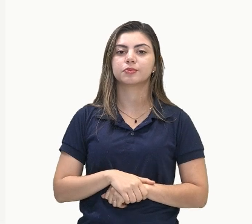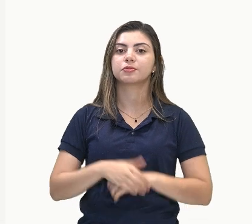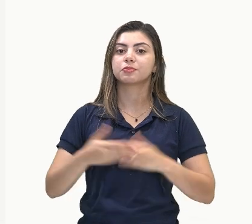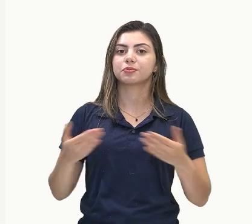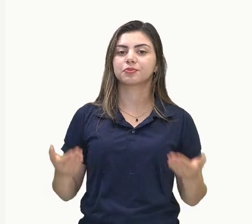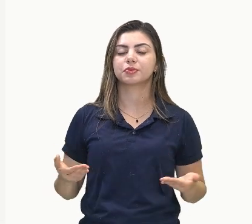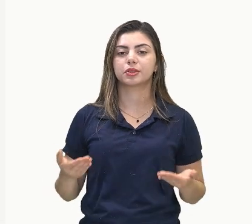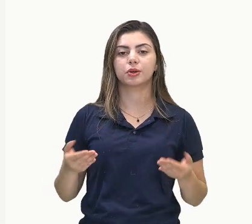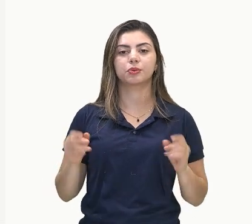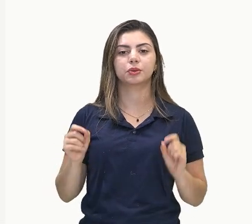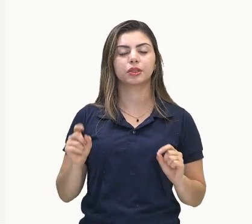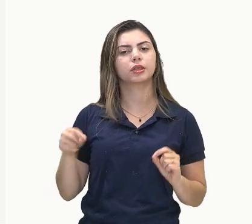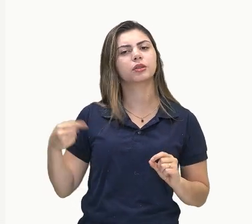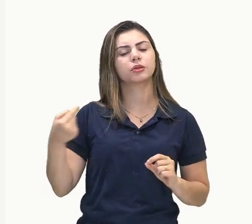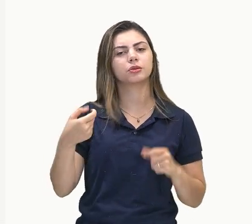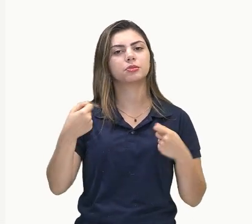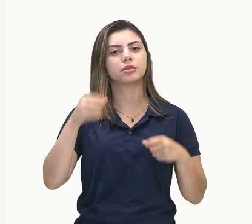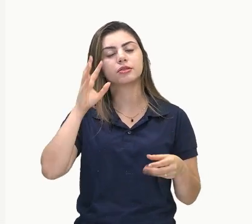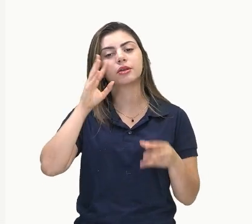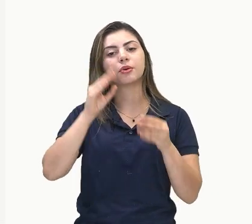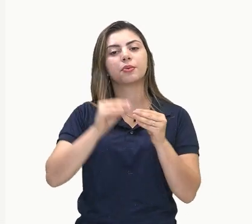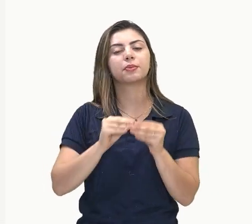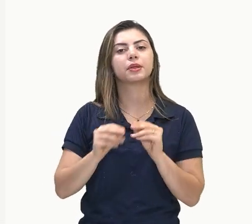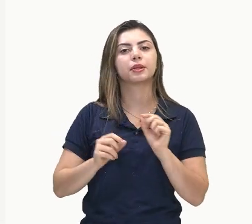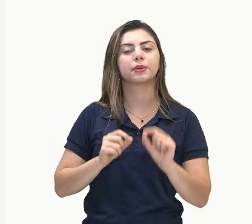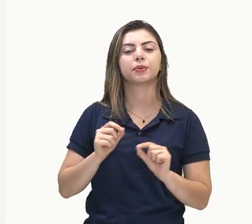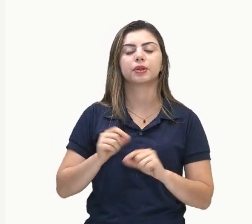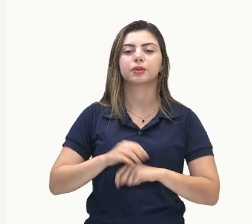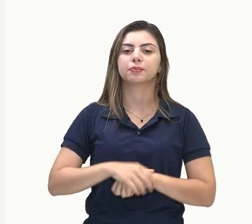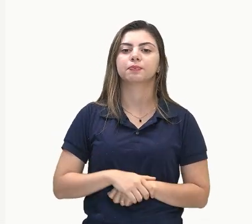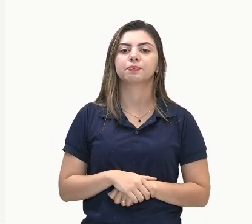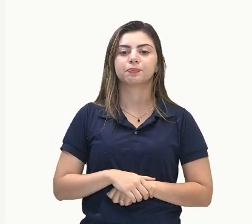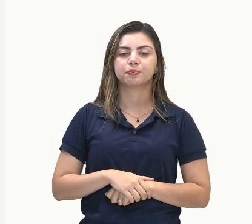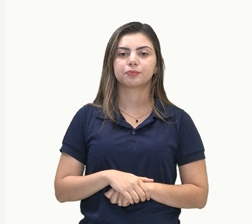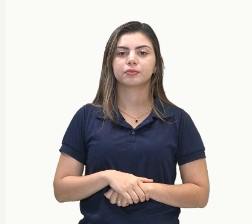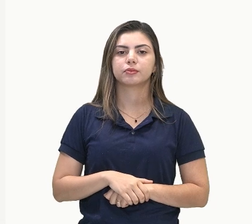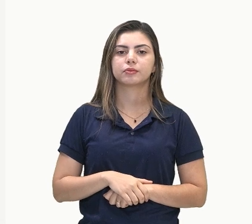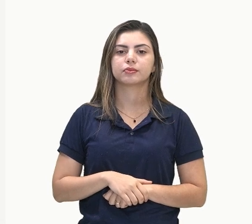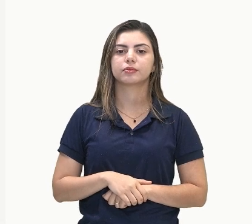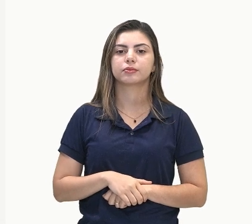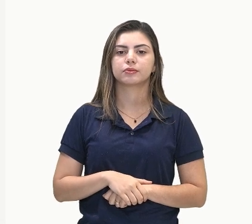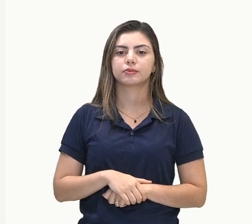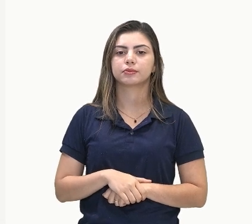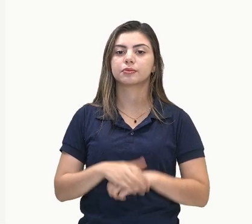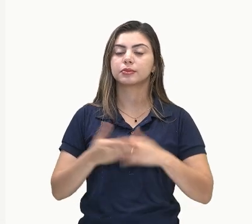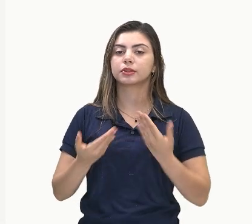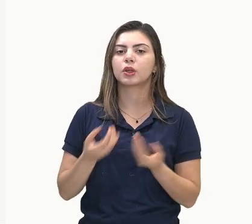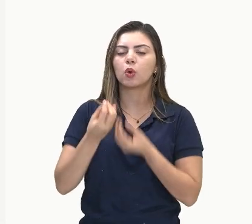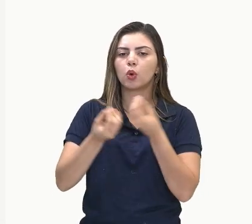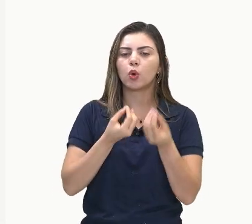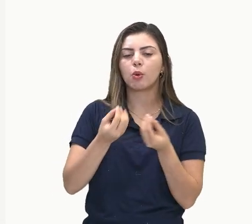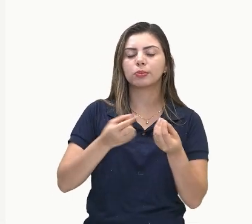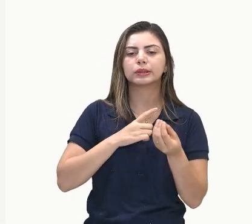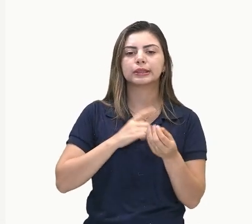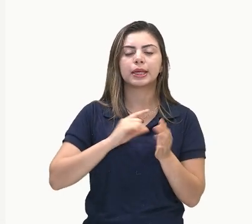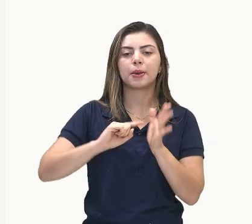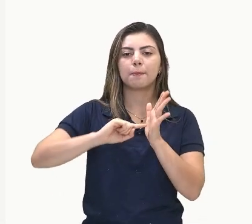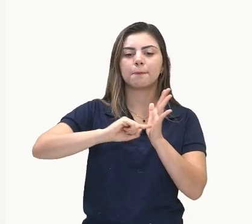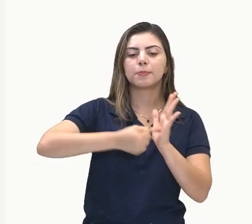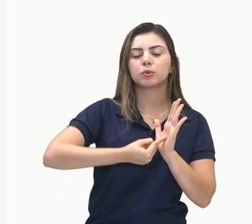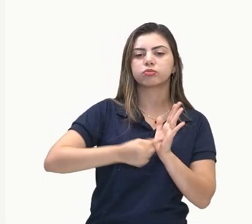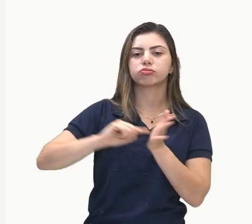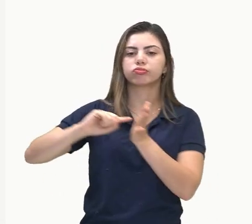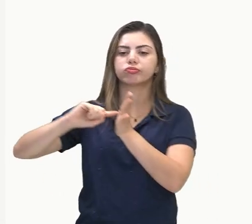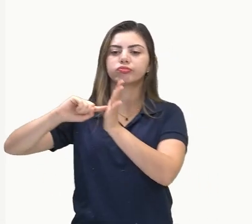aqui, para que a gente possa afirmar a condição de posicionamento,